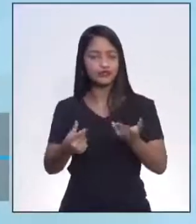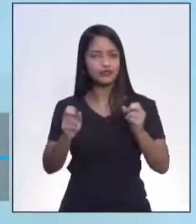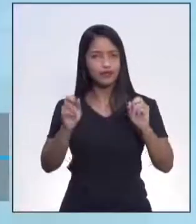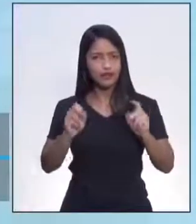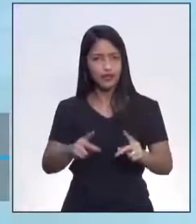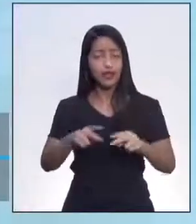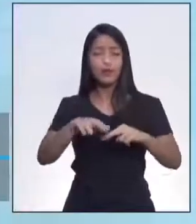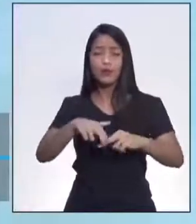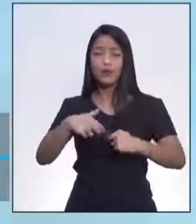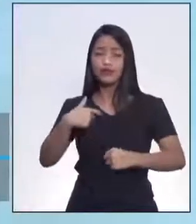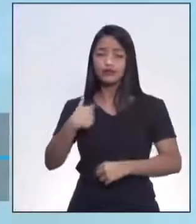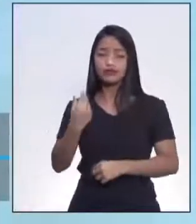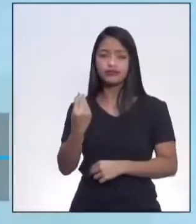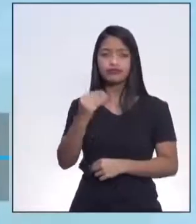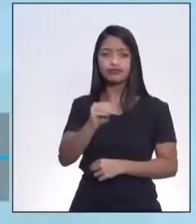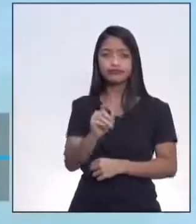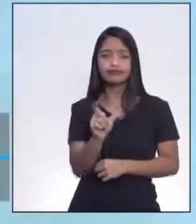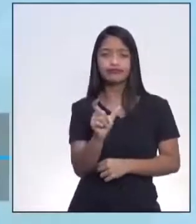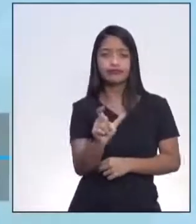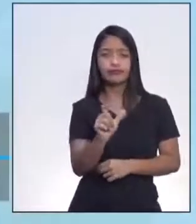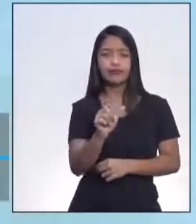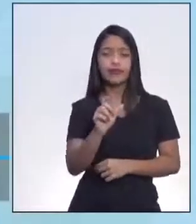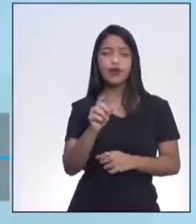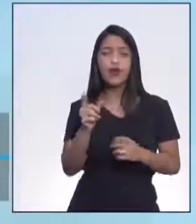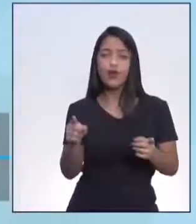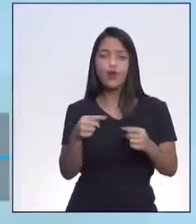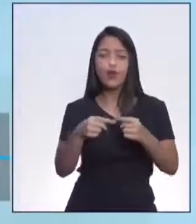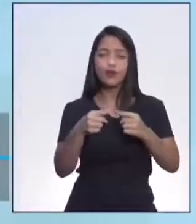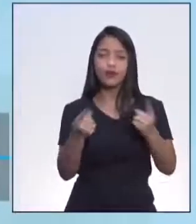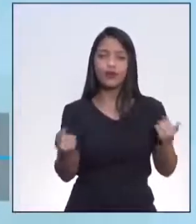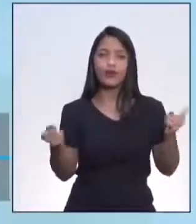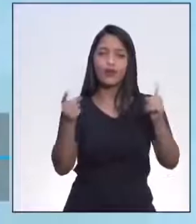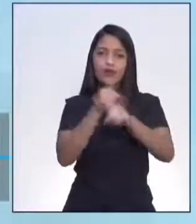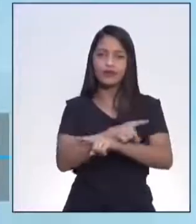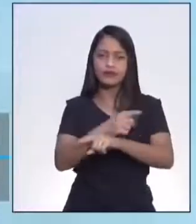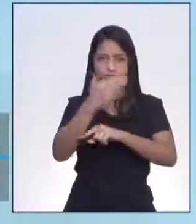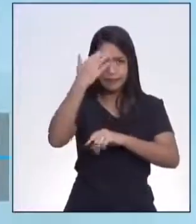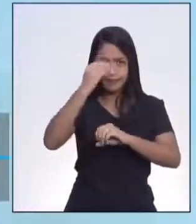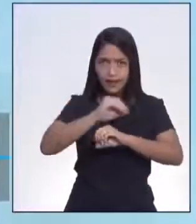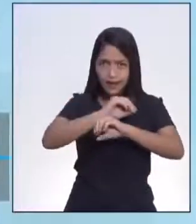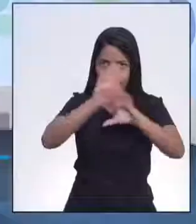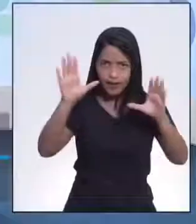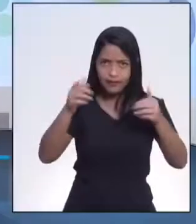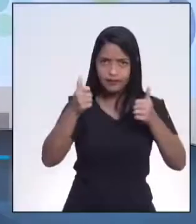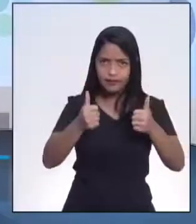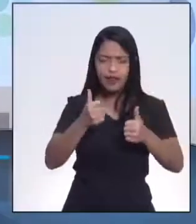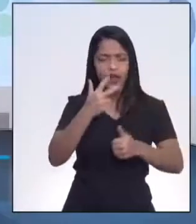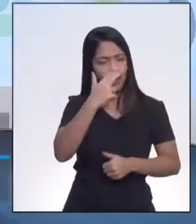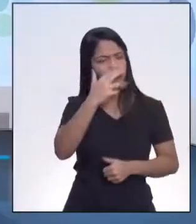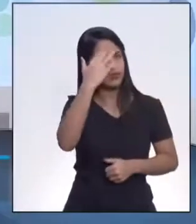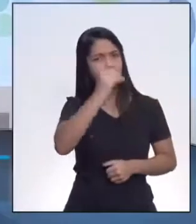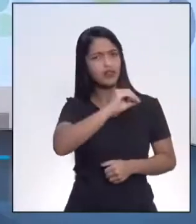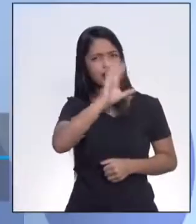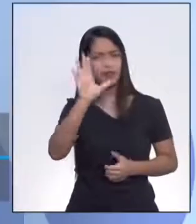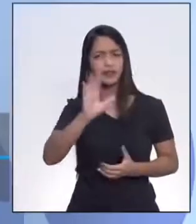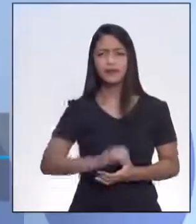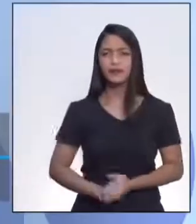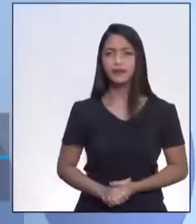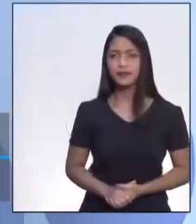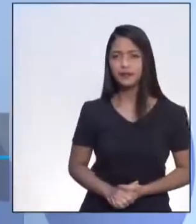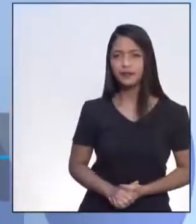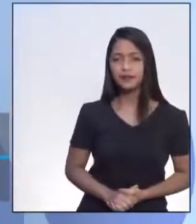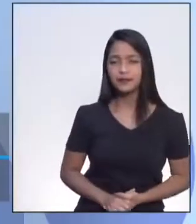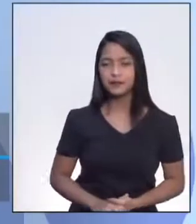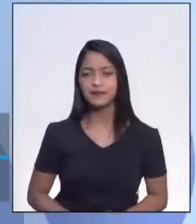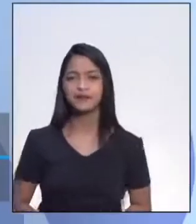isso que eu preciso usar um link word de contraste. Ficou claro para vocês? Acho que ficou, né, Ed? Lembrando que é o mas, não